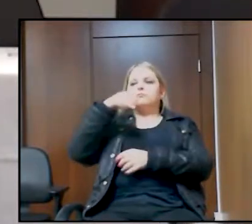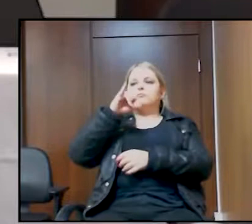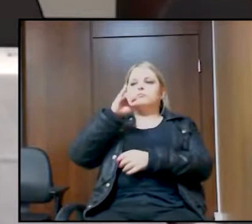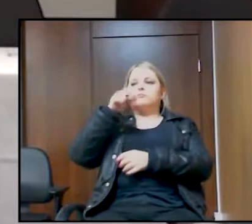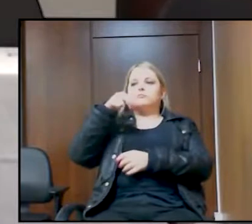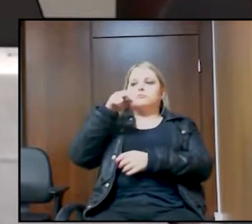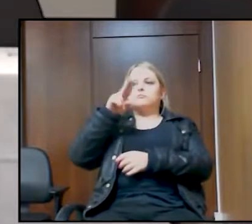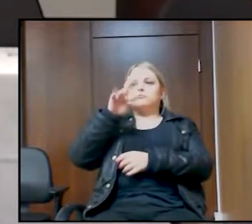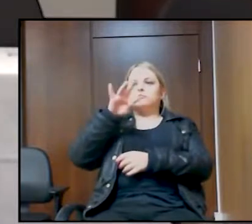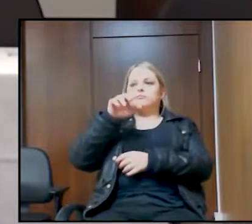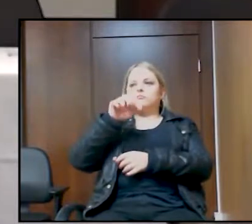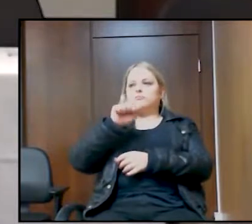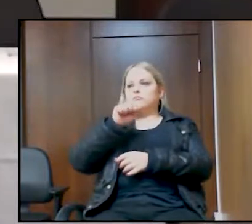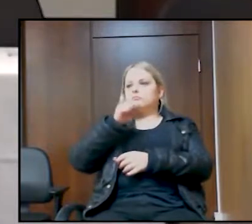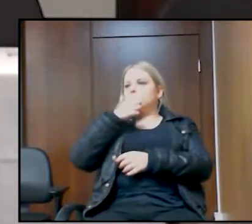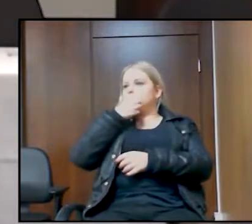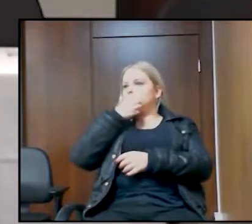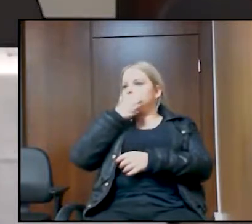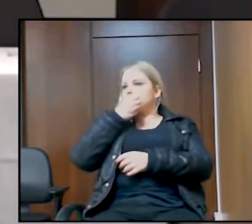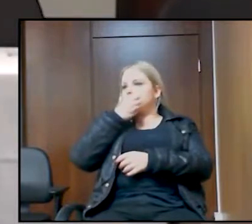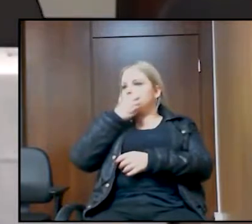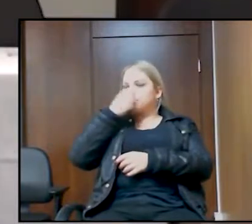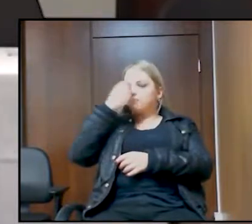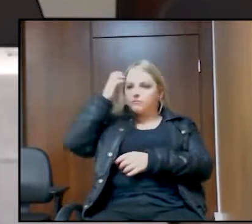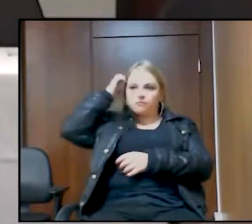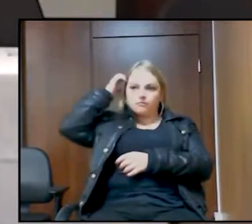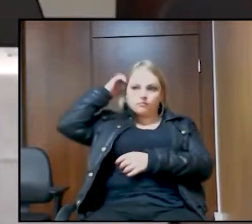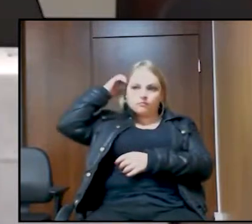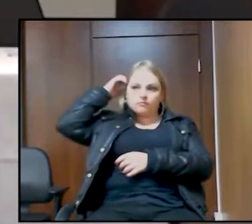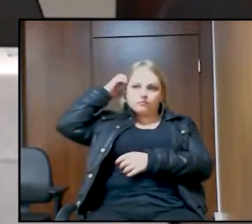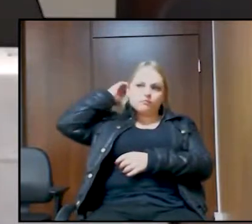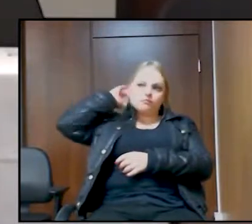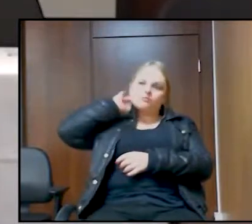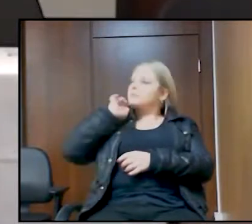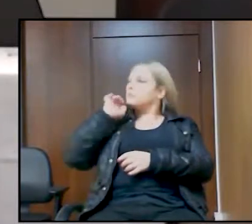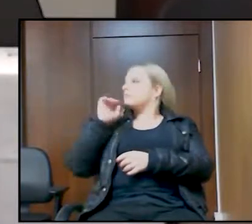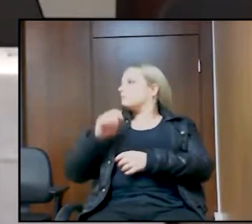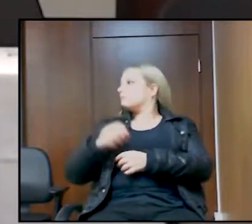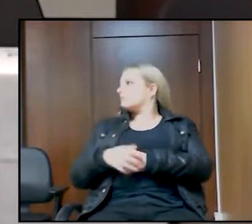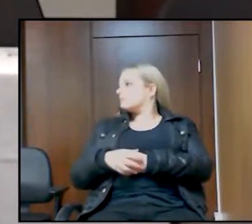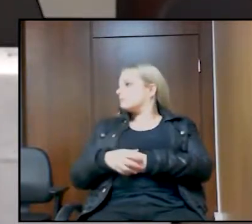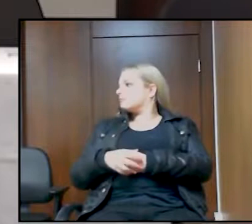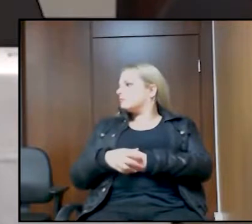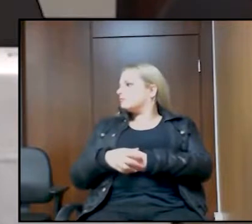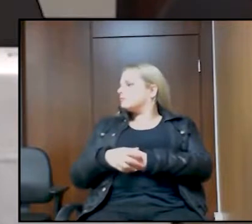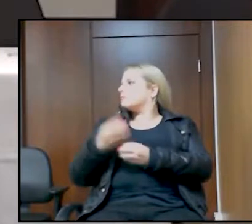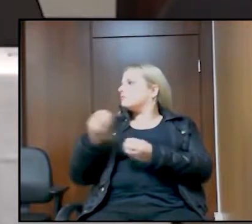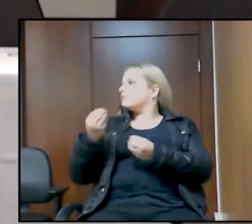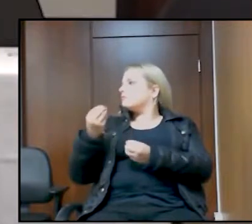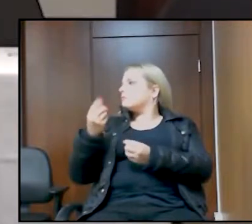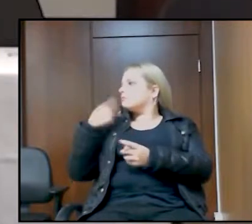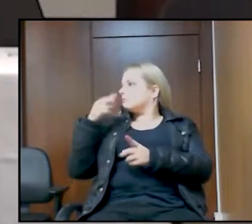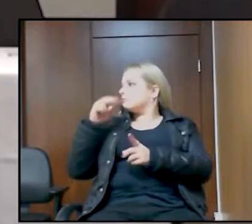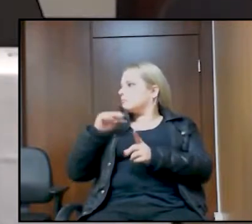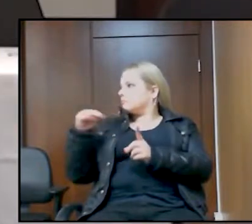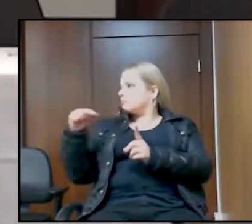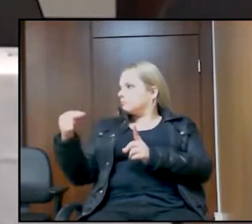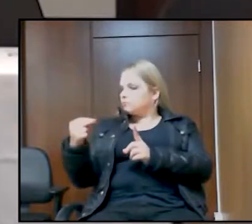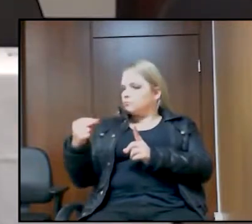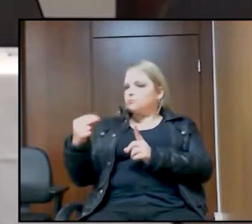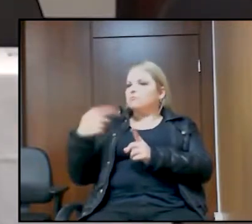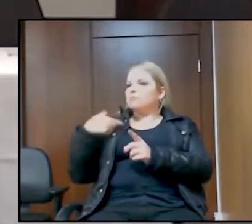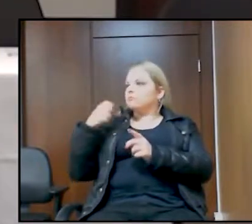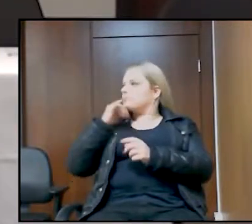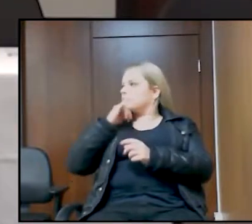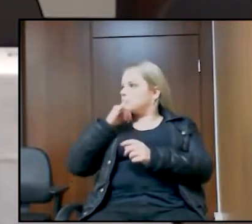levantando algumas questões sobre isso, sobre essa minuta, desse ponto de vista que eu